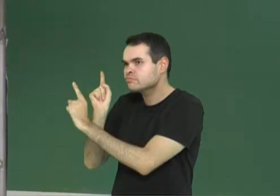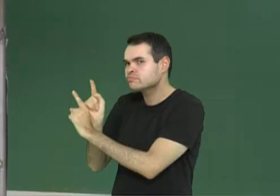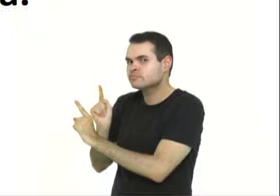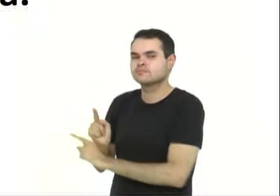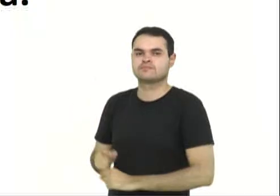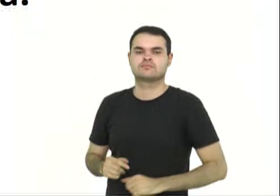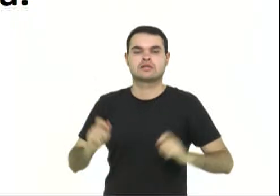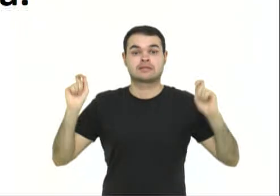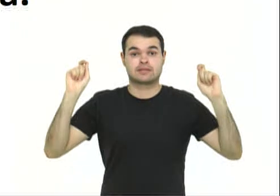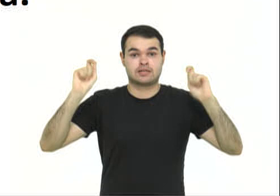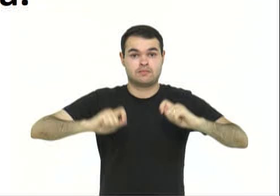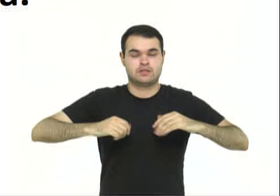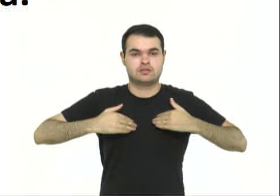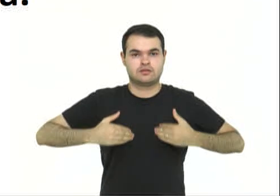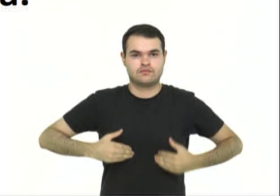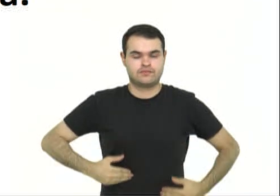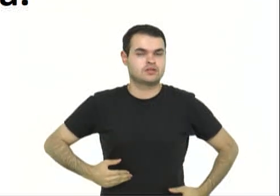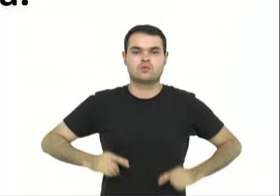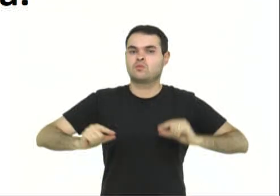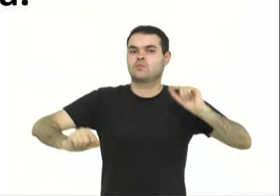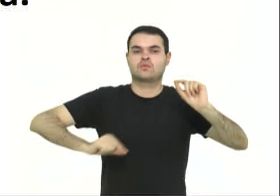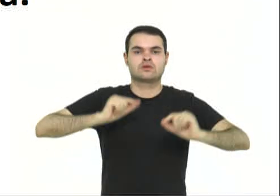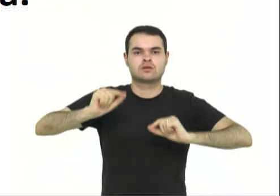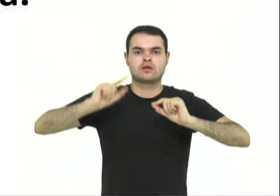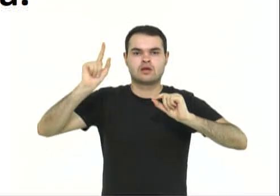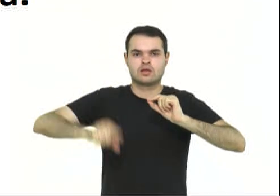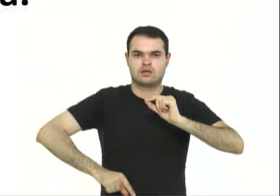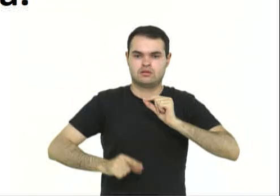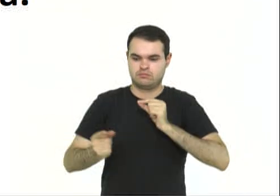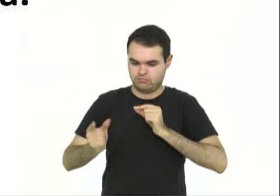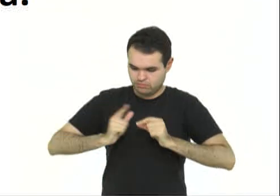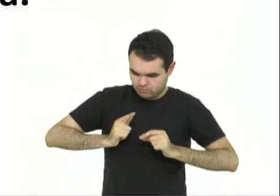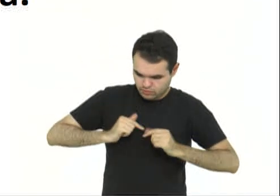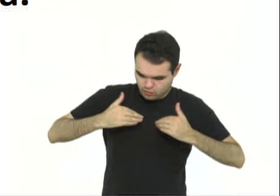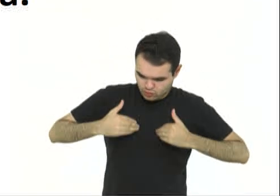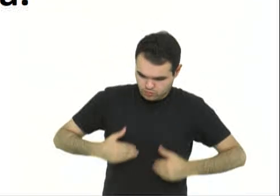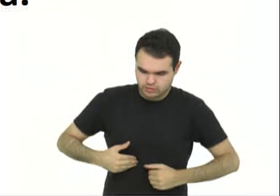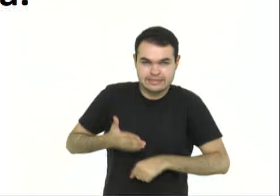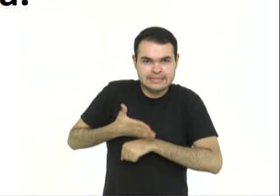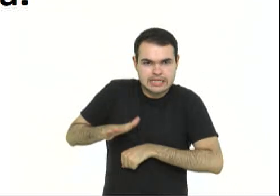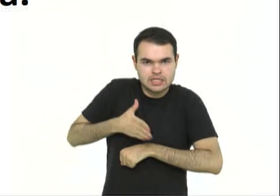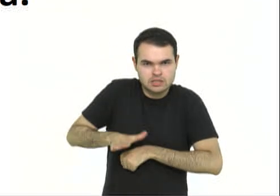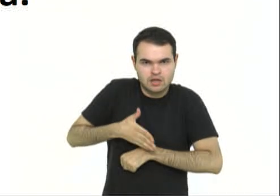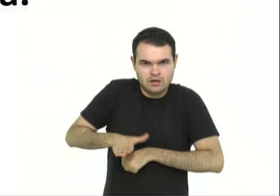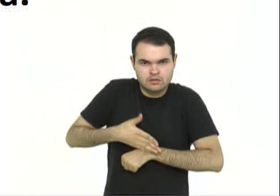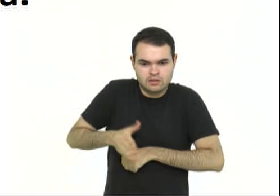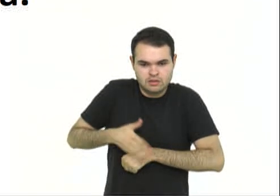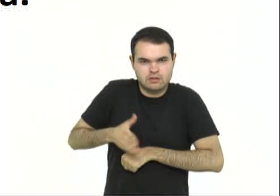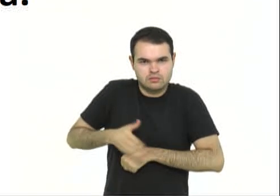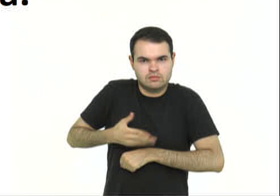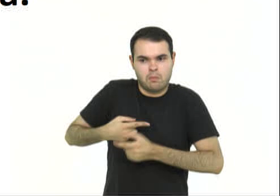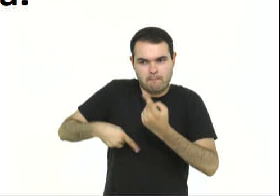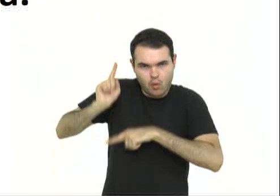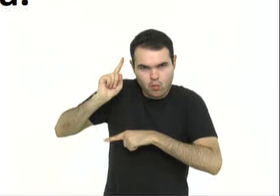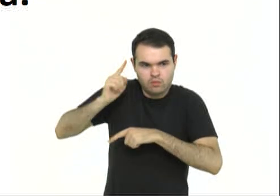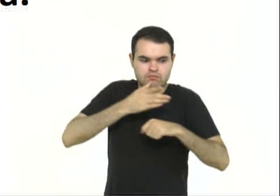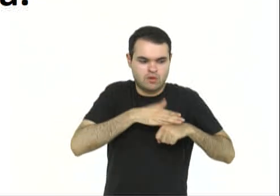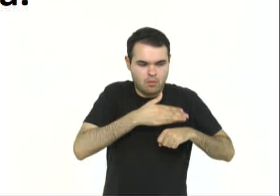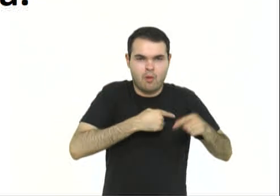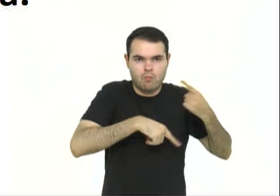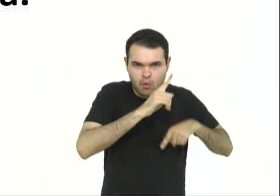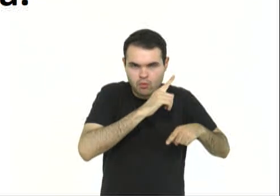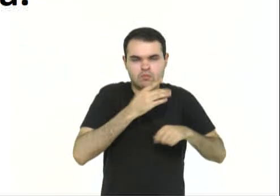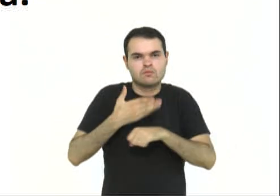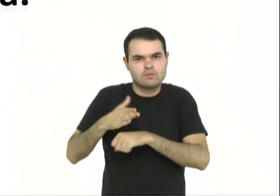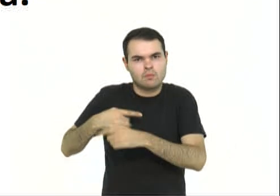as capacidades físicas são definidas como todo atributo físico treinável num organismo humano. Em outras palavras,